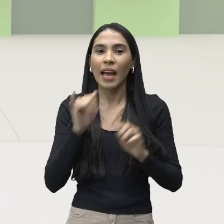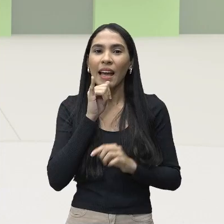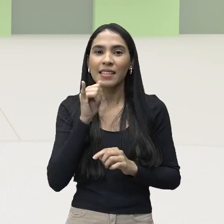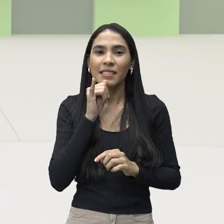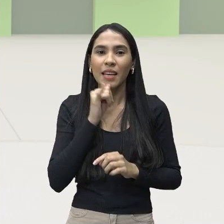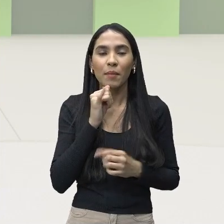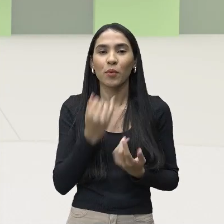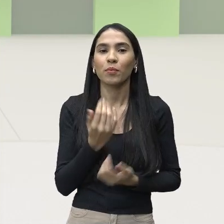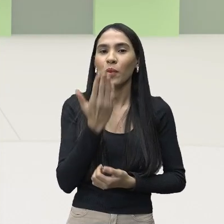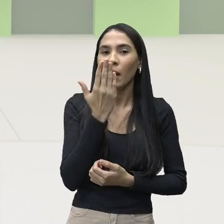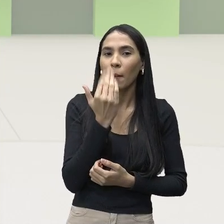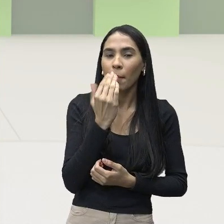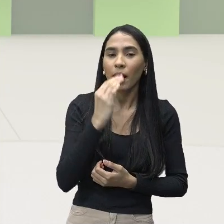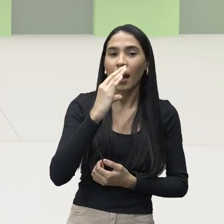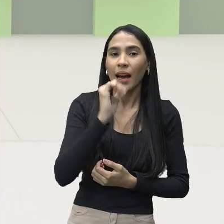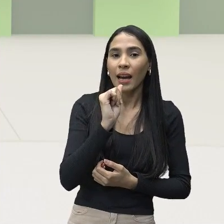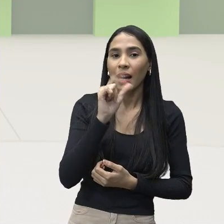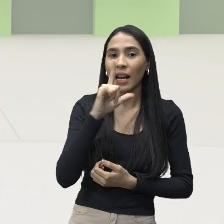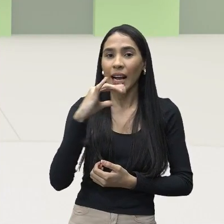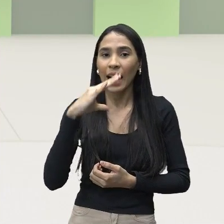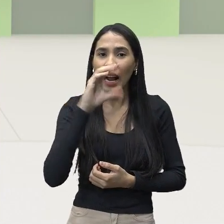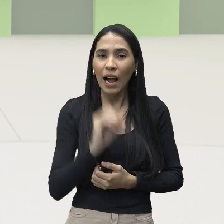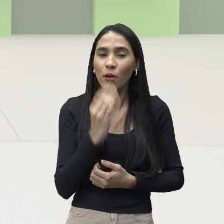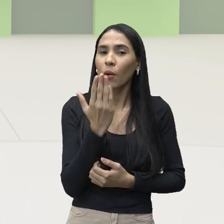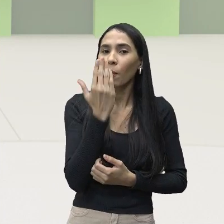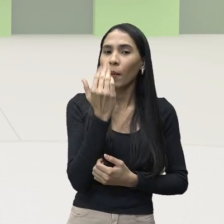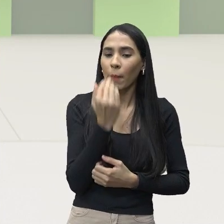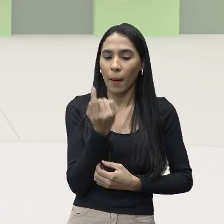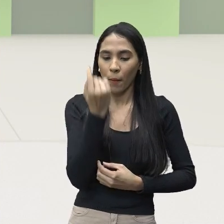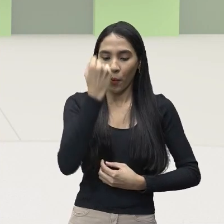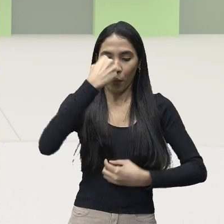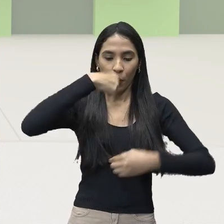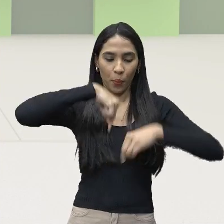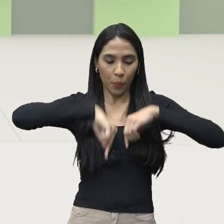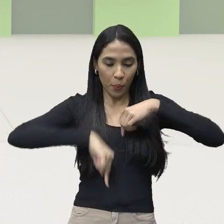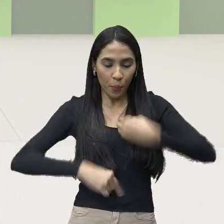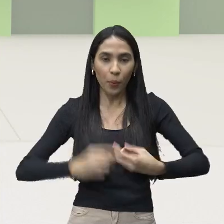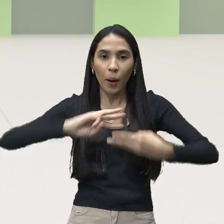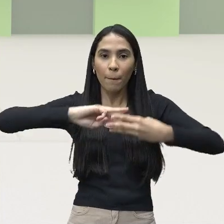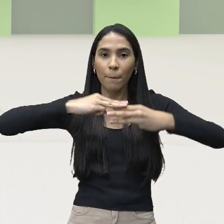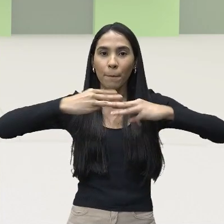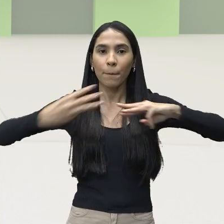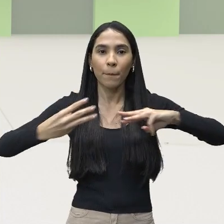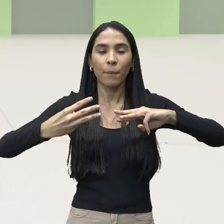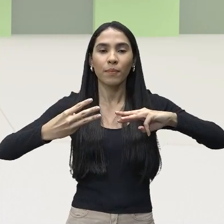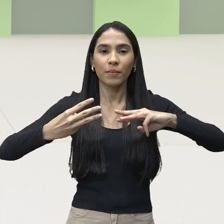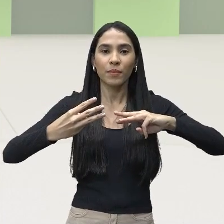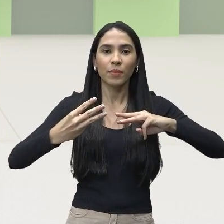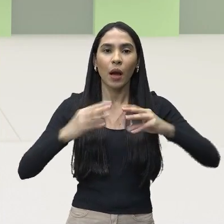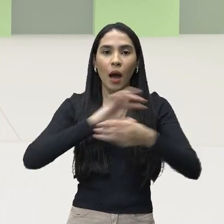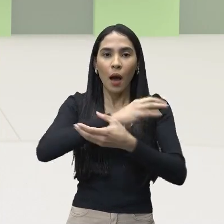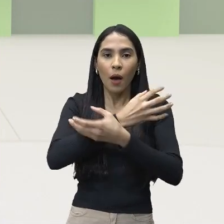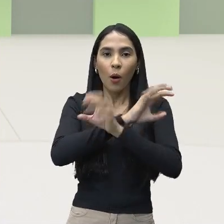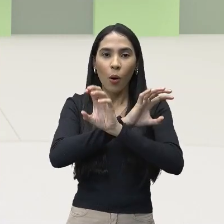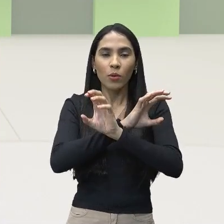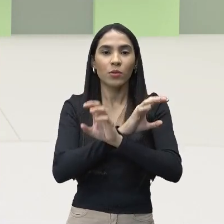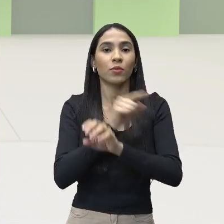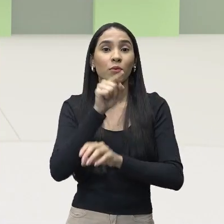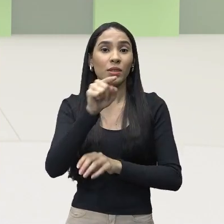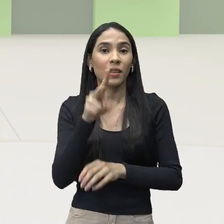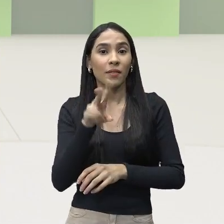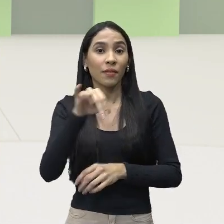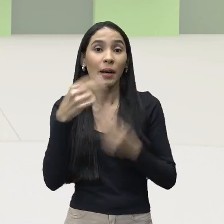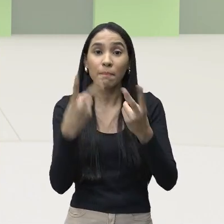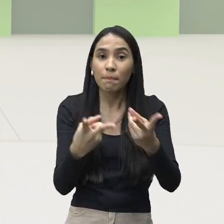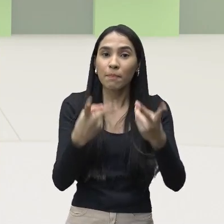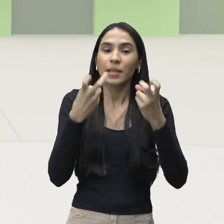que a gente ingeriu na nossa alimentação, ele vai parar dentro dos ossos, né? Então você vai ver que tudo isso ocorre dentro de uma